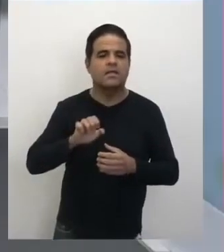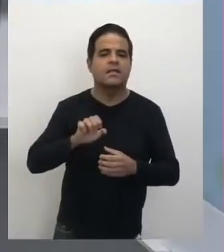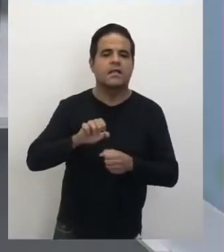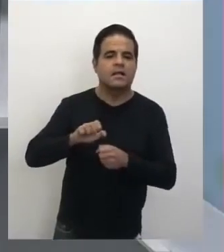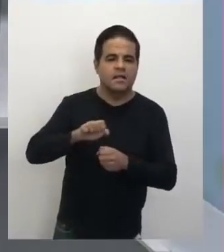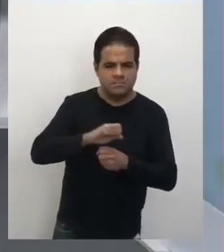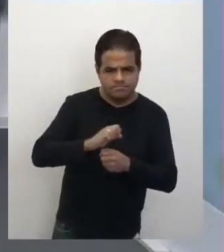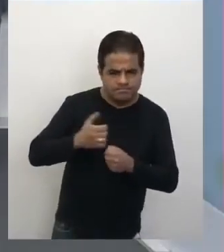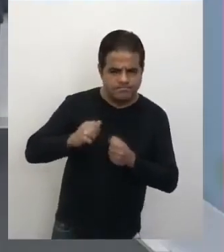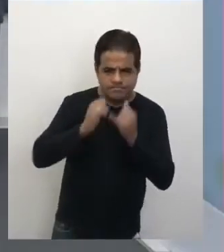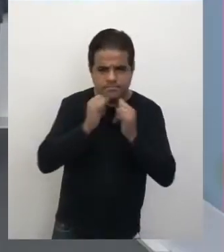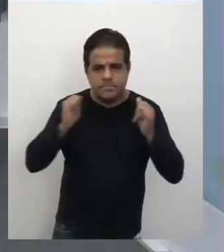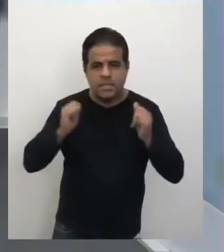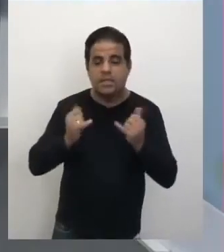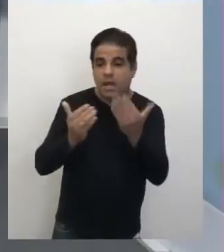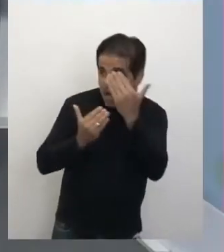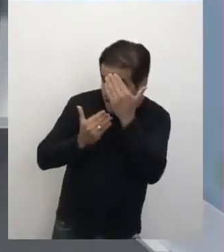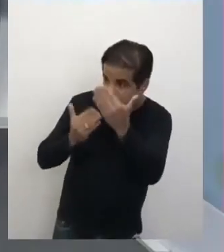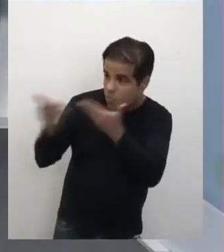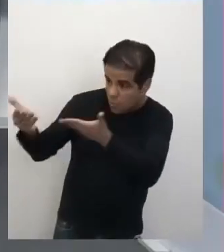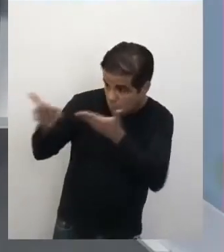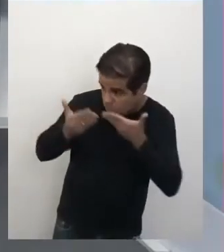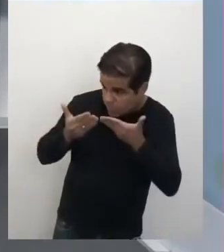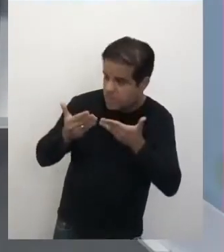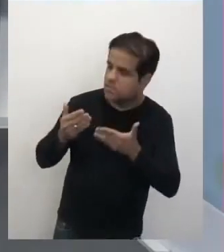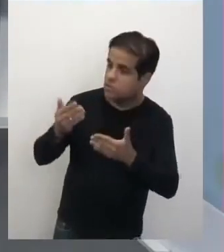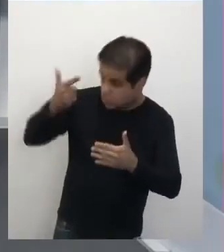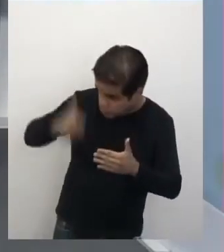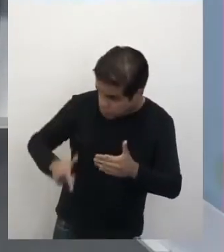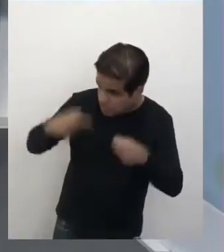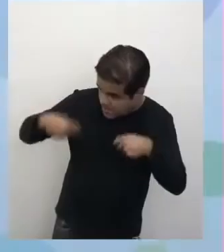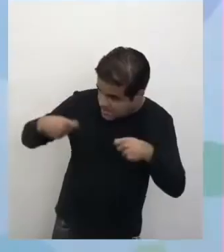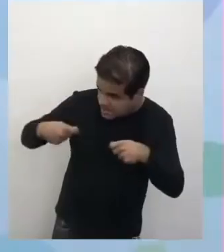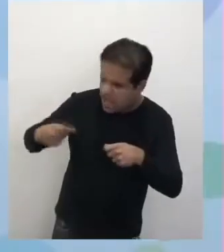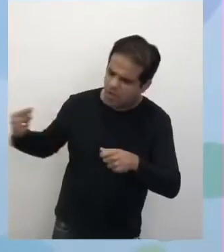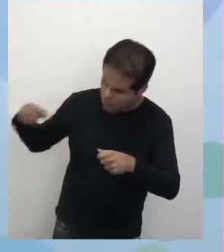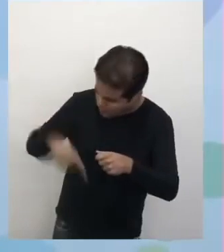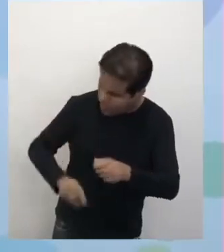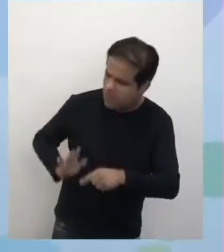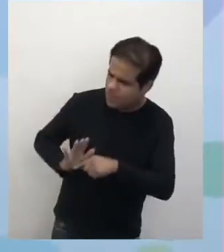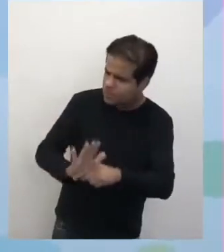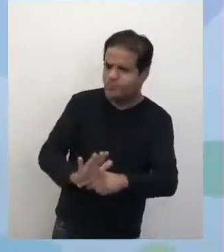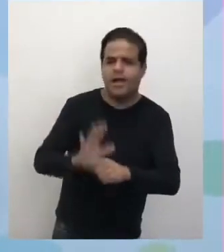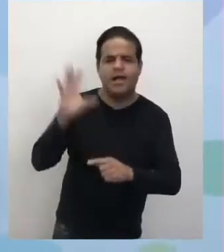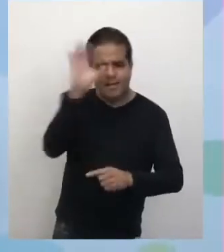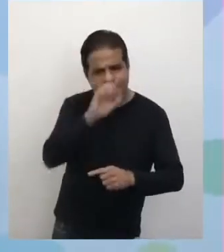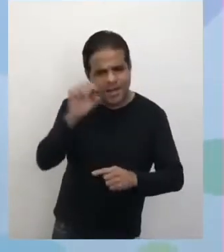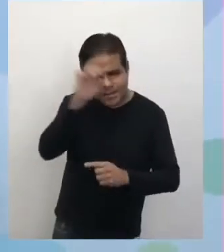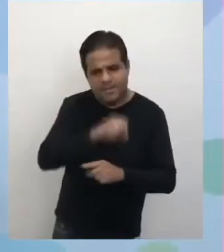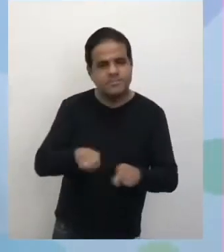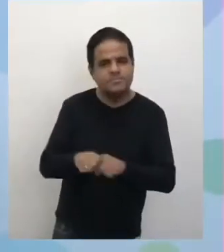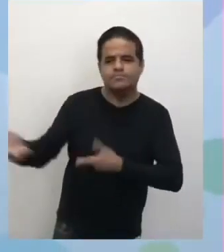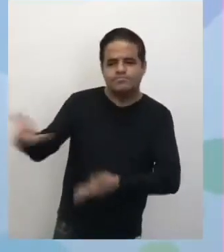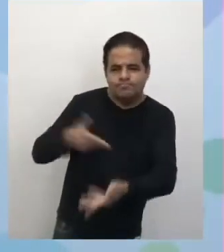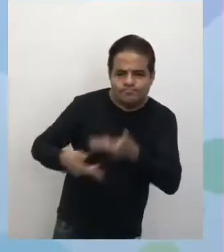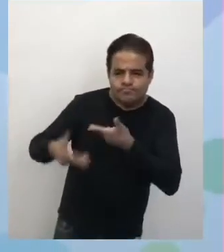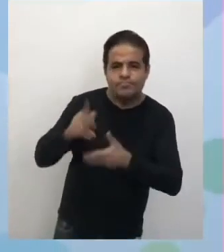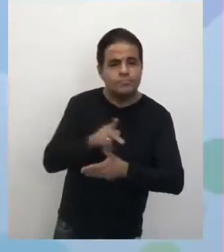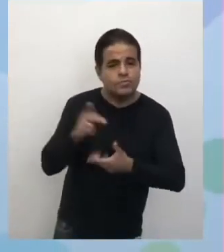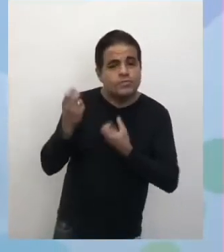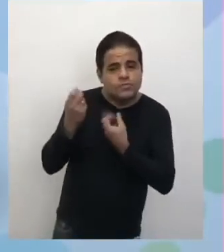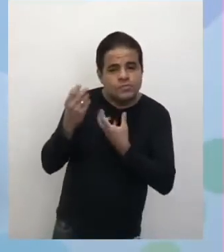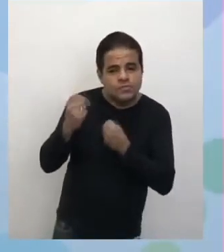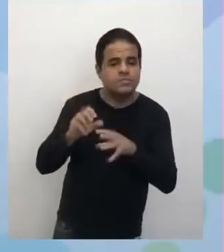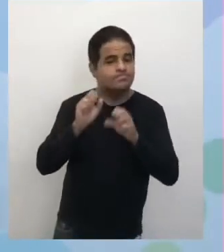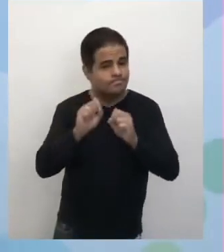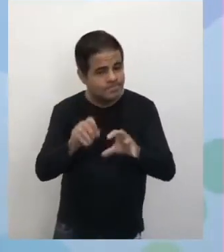mais uma vez. Eu que agradeço o convite, a hora que precisar, estamos aqui ajudando e aprendendo também, porque os professores aqui nos ensinam